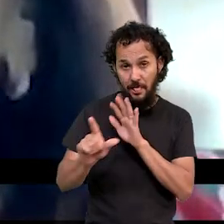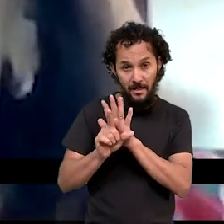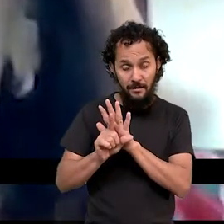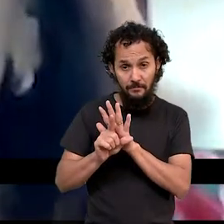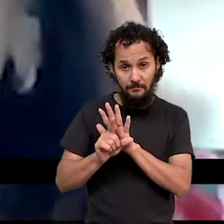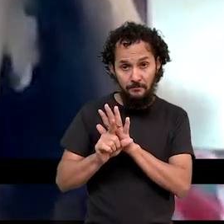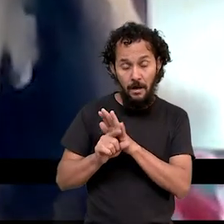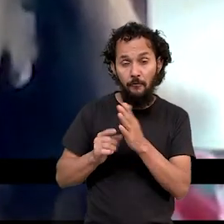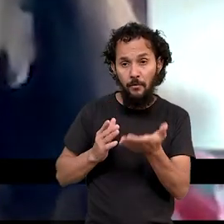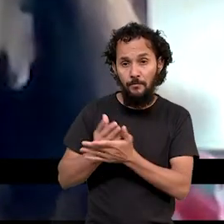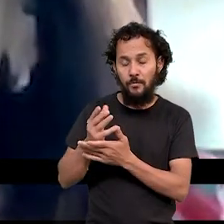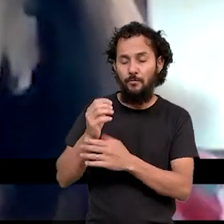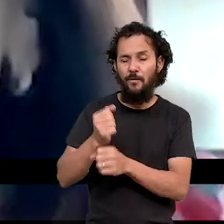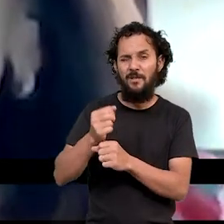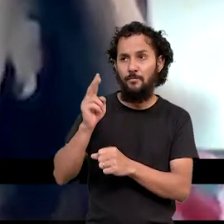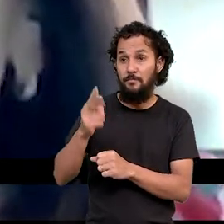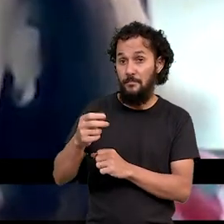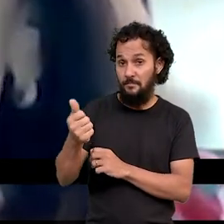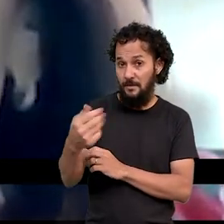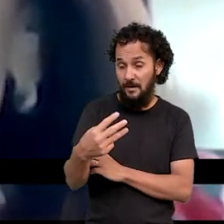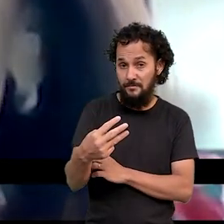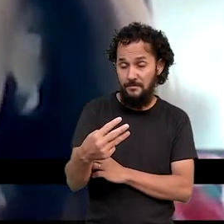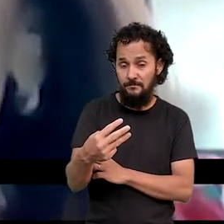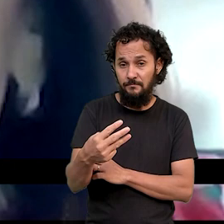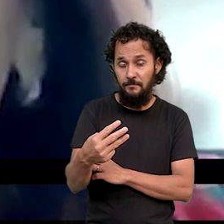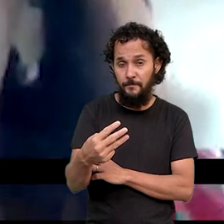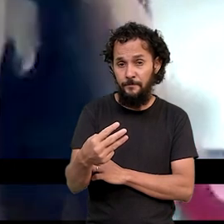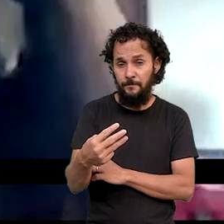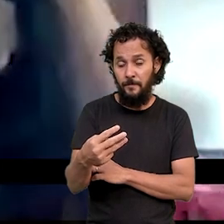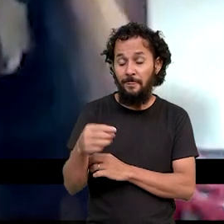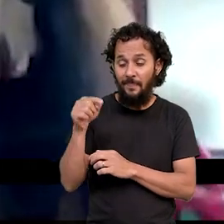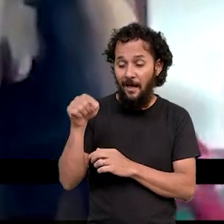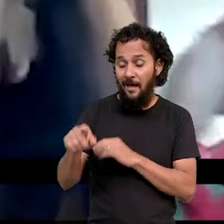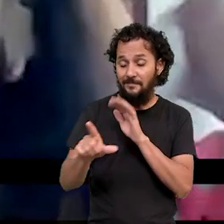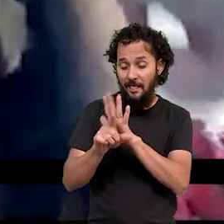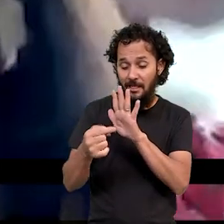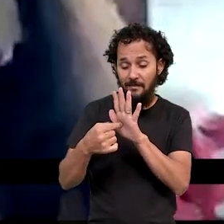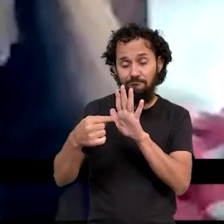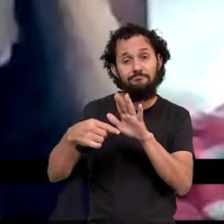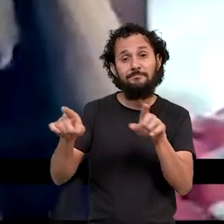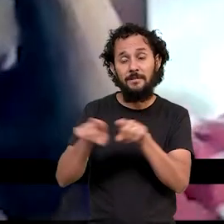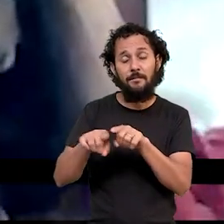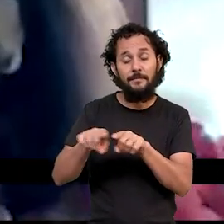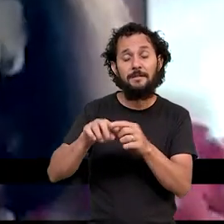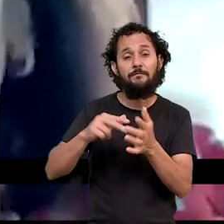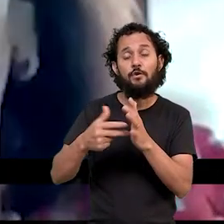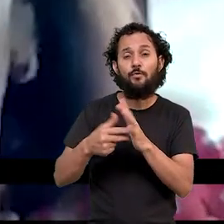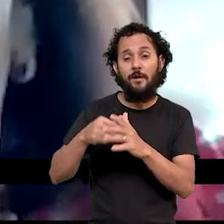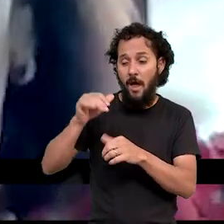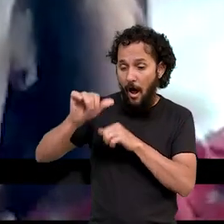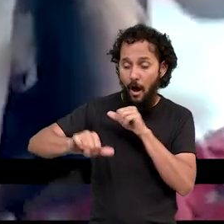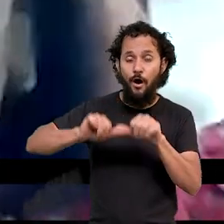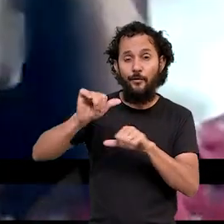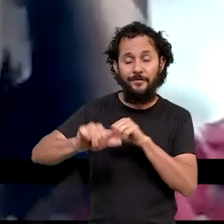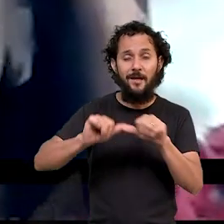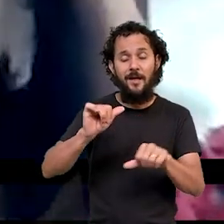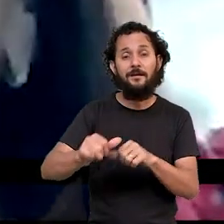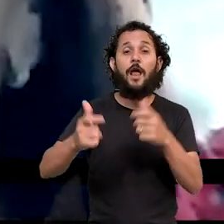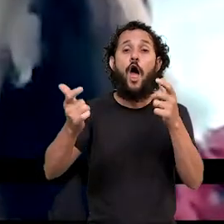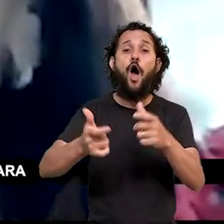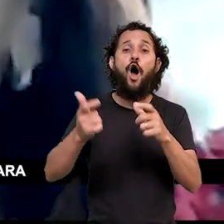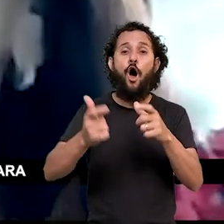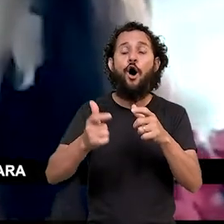12.257, aprovada em 2013, que também é uma alteração, ela traz